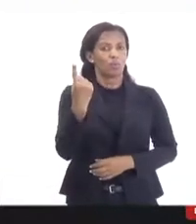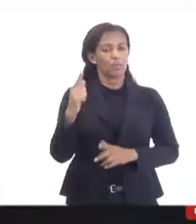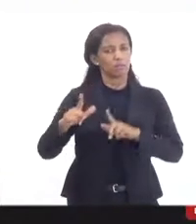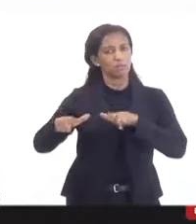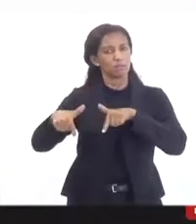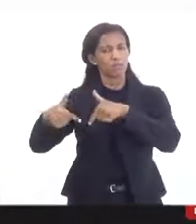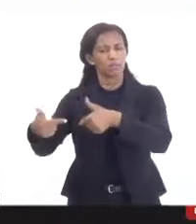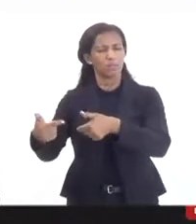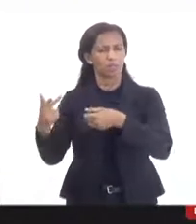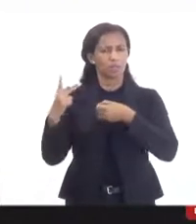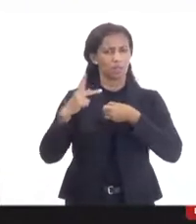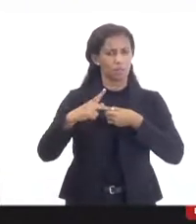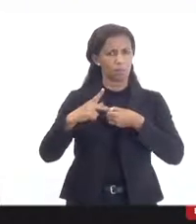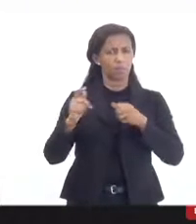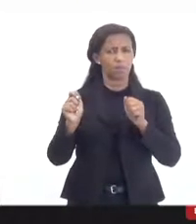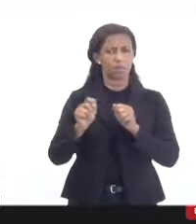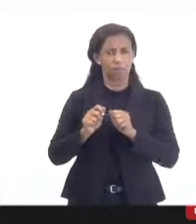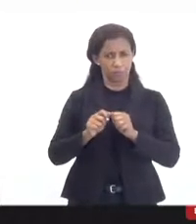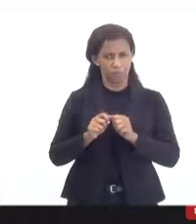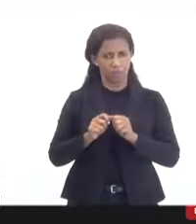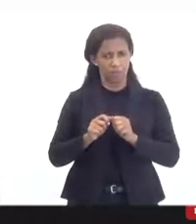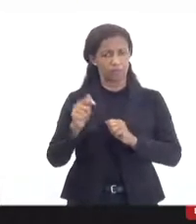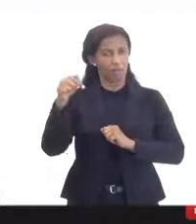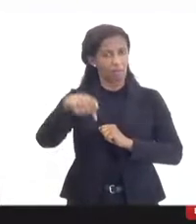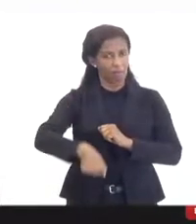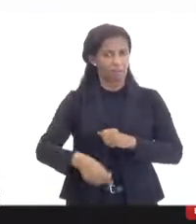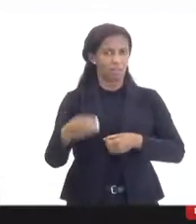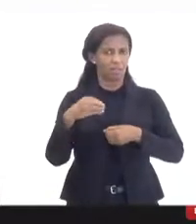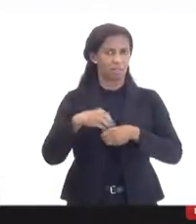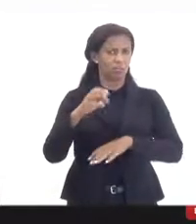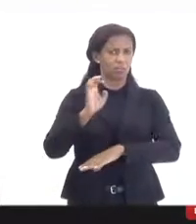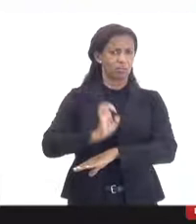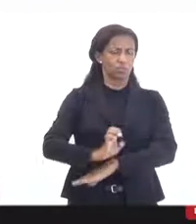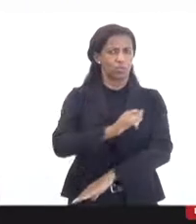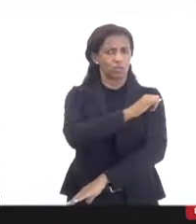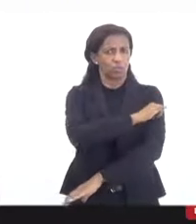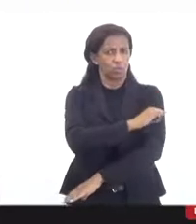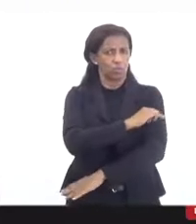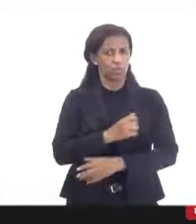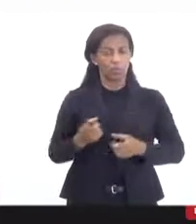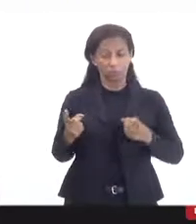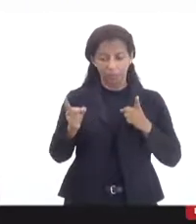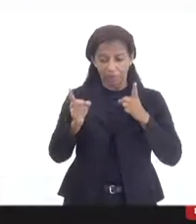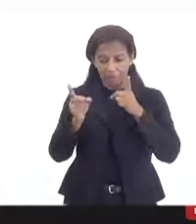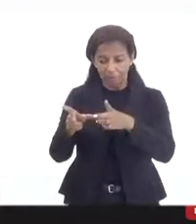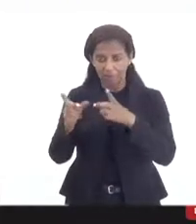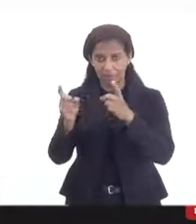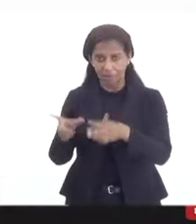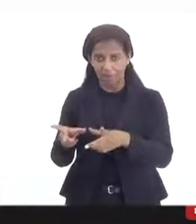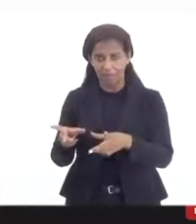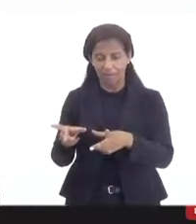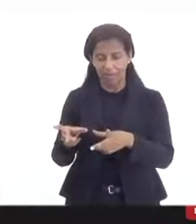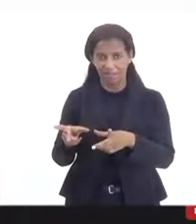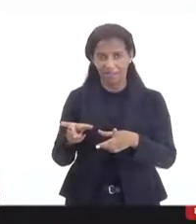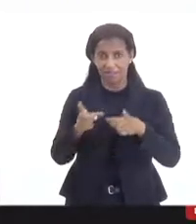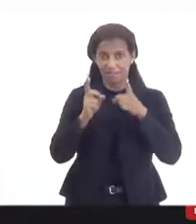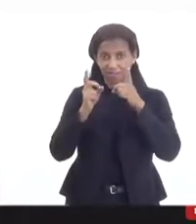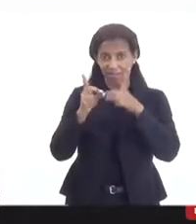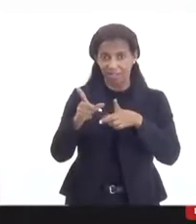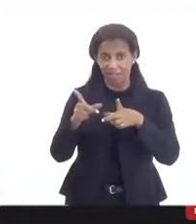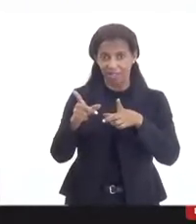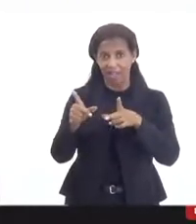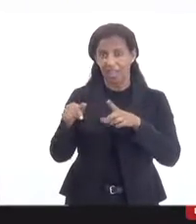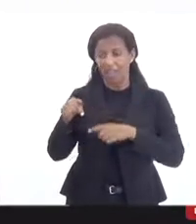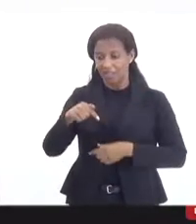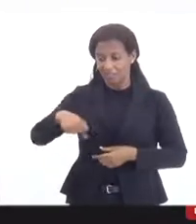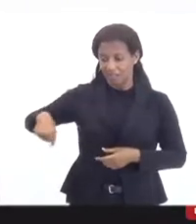que a Petrobras fez aqui dentro do Estado do Rio de Janeiro foi vender da refinaria para a distribuidora, sendo que